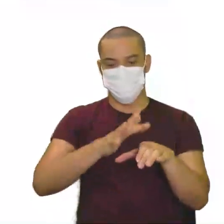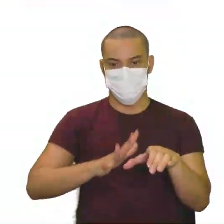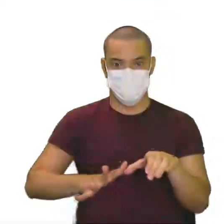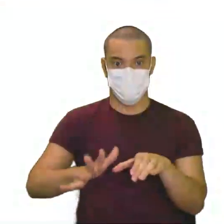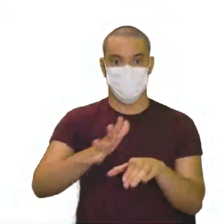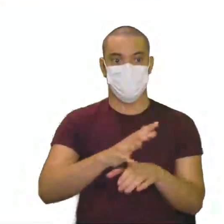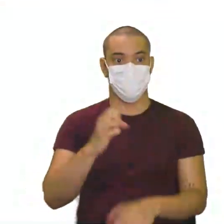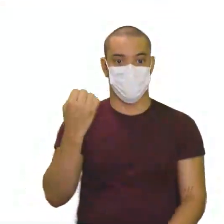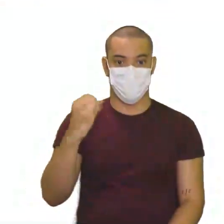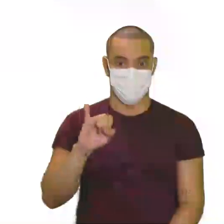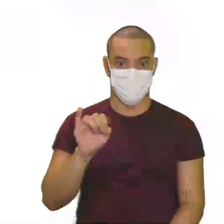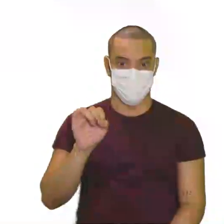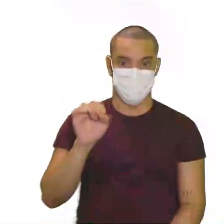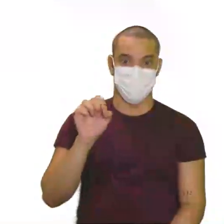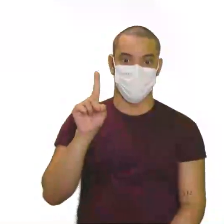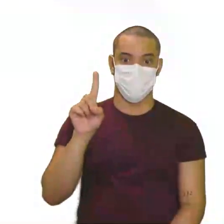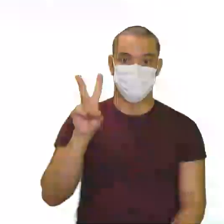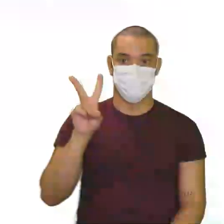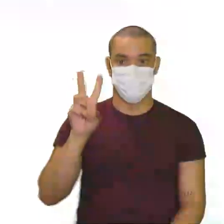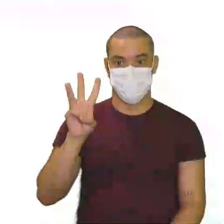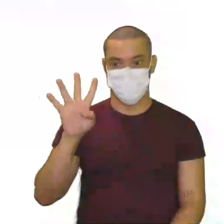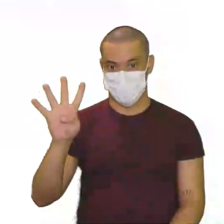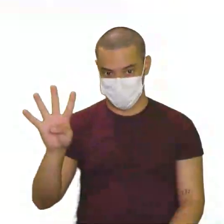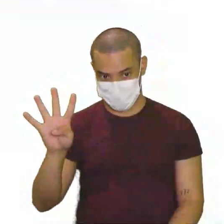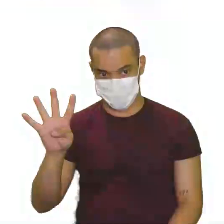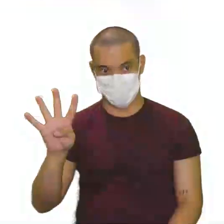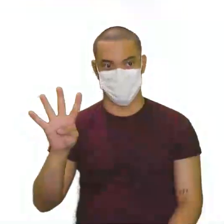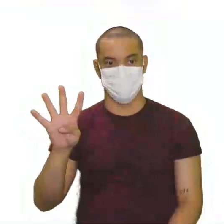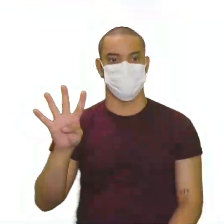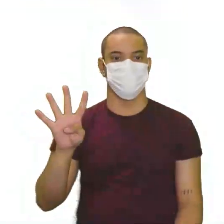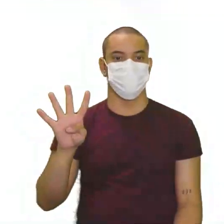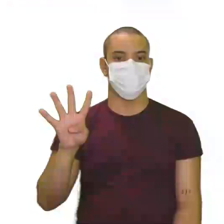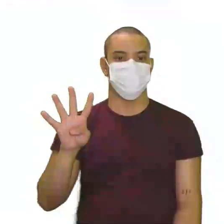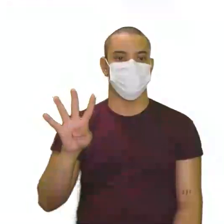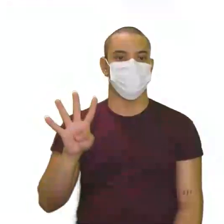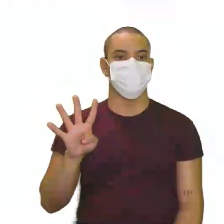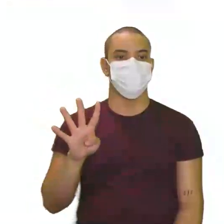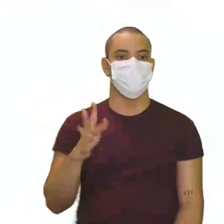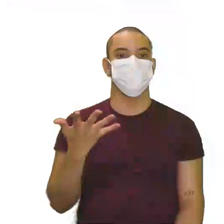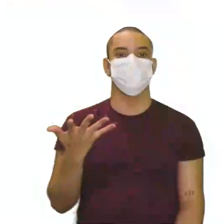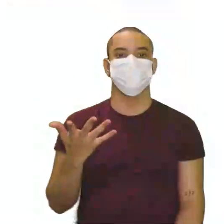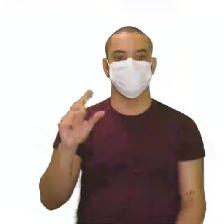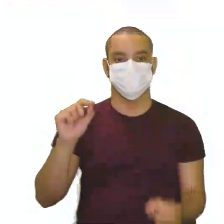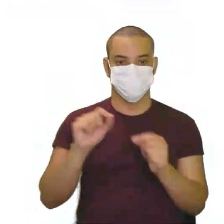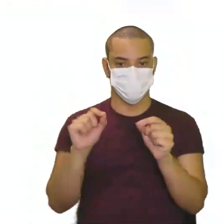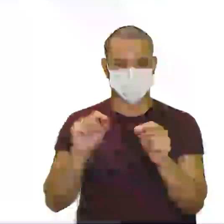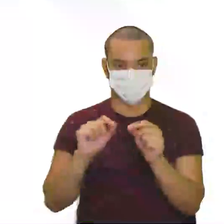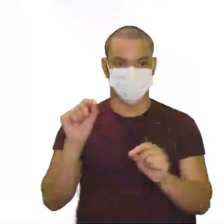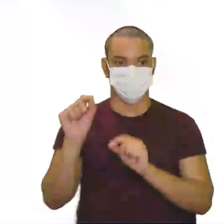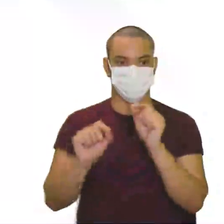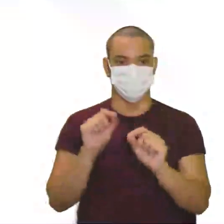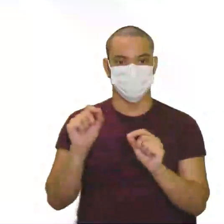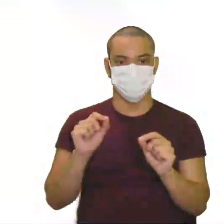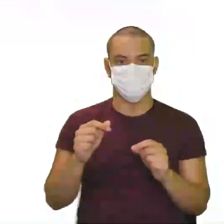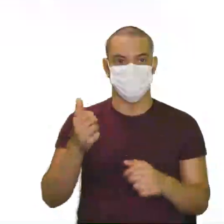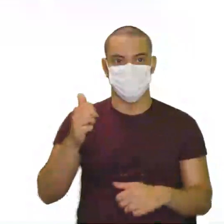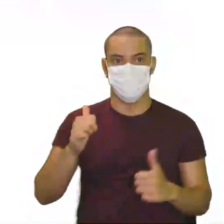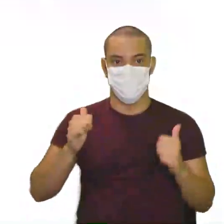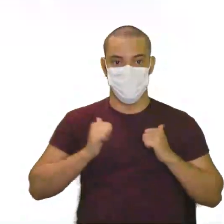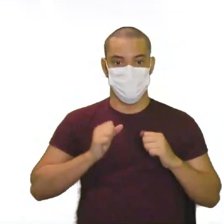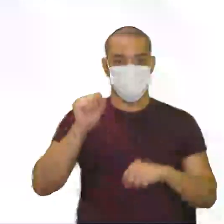se Quatro pequenas bússolas 1 2 3 e 4 se forem colocadas em repouso nas